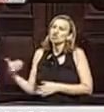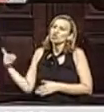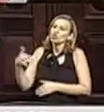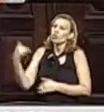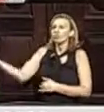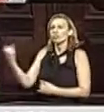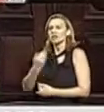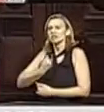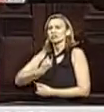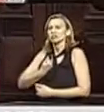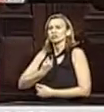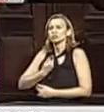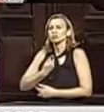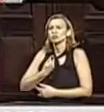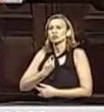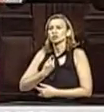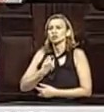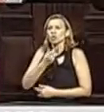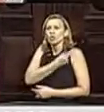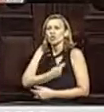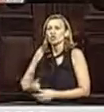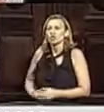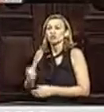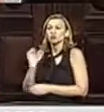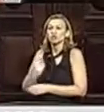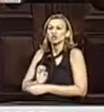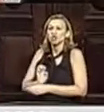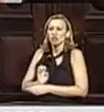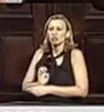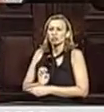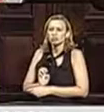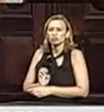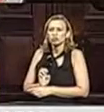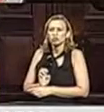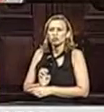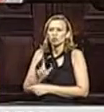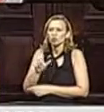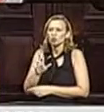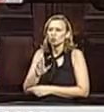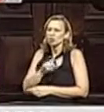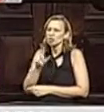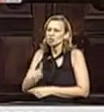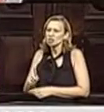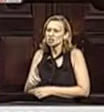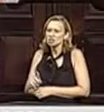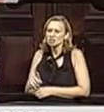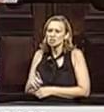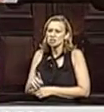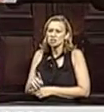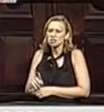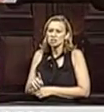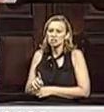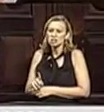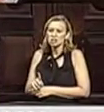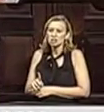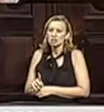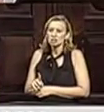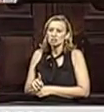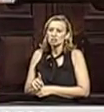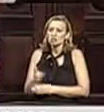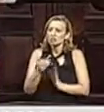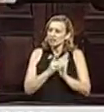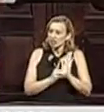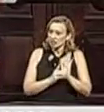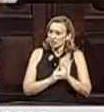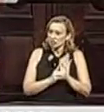informação que o governo do estado deve ser, Luiz, presente, porque publicou o decreto,